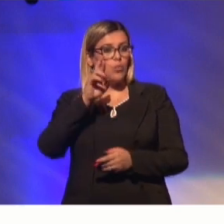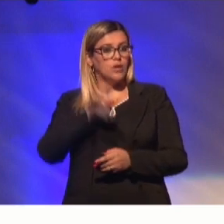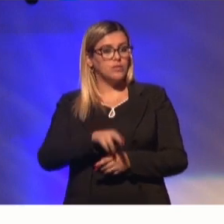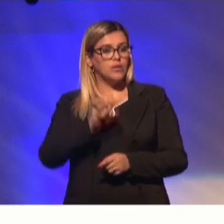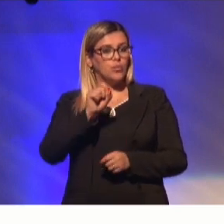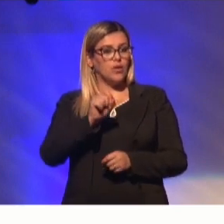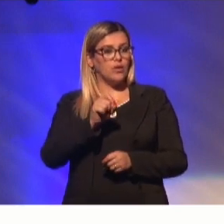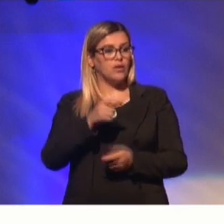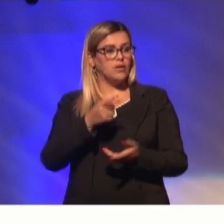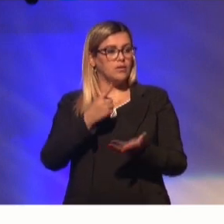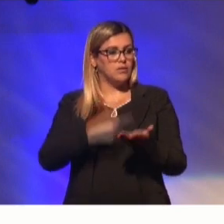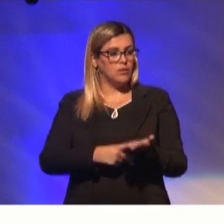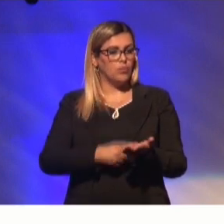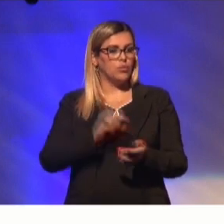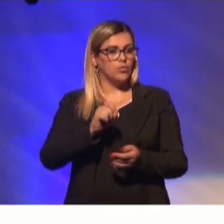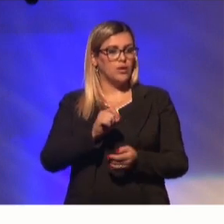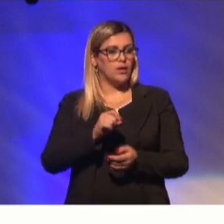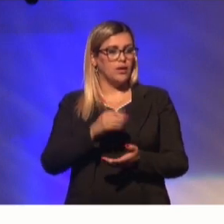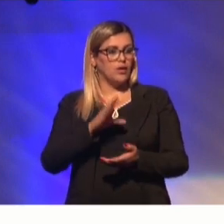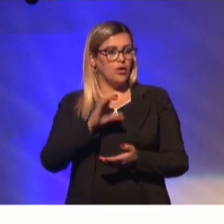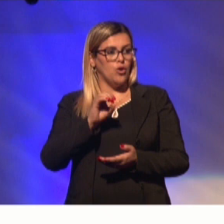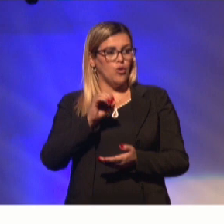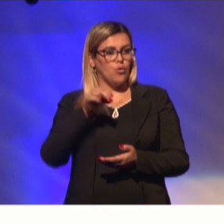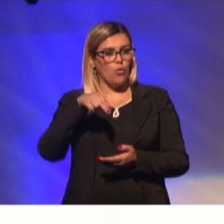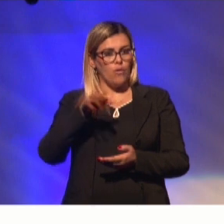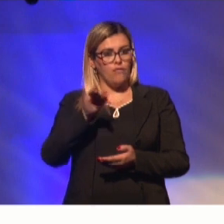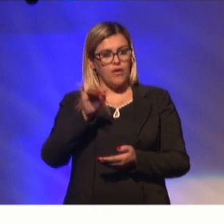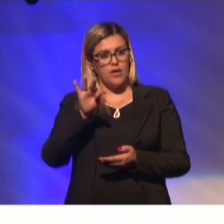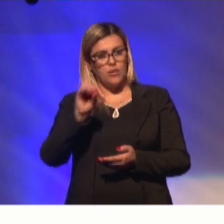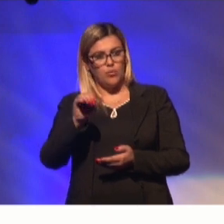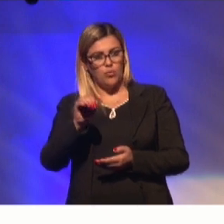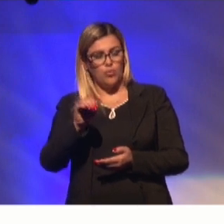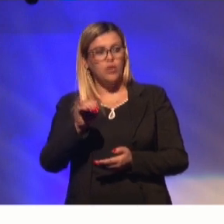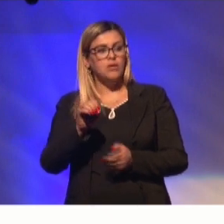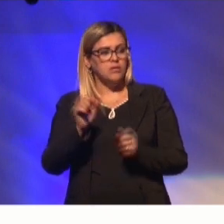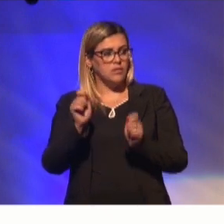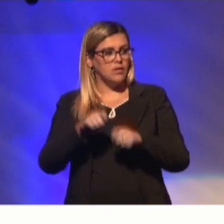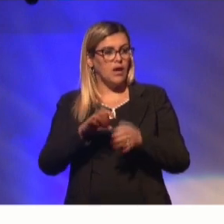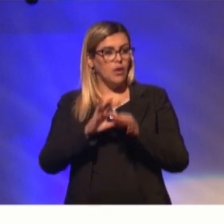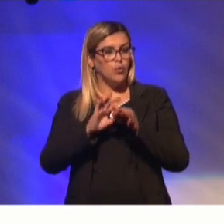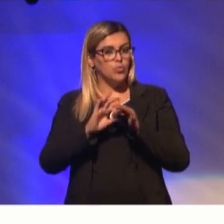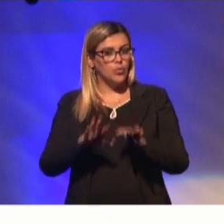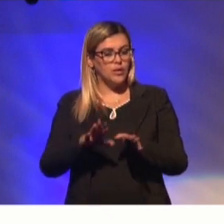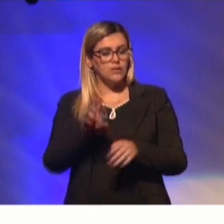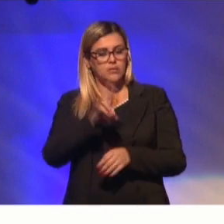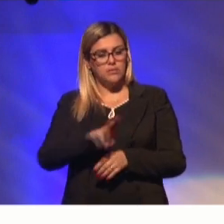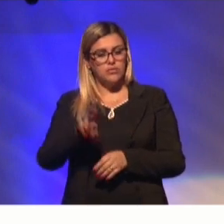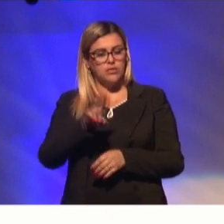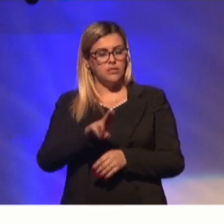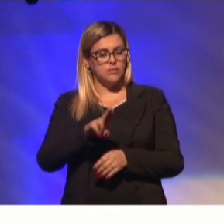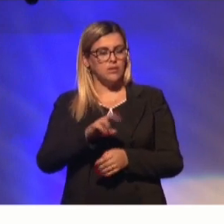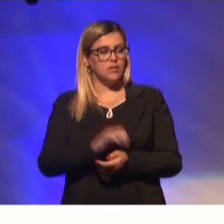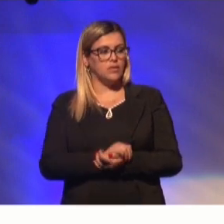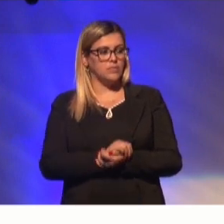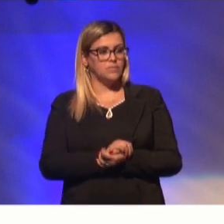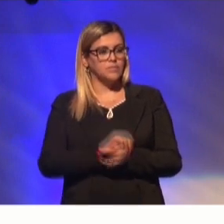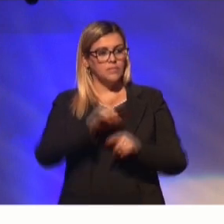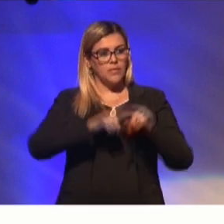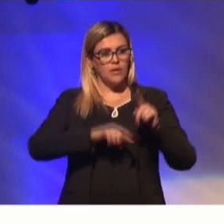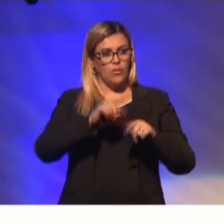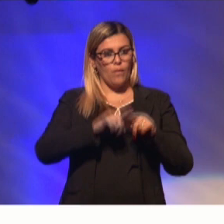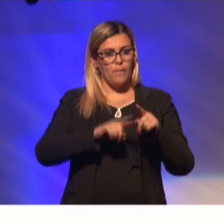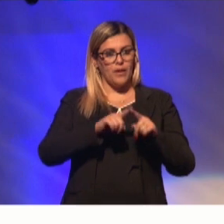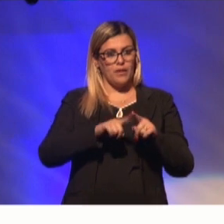num acórdão do COFITO, onde nos resguarda com relação à utilização do aparelho